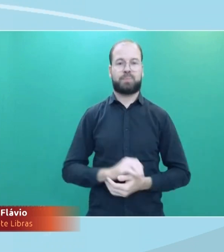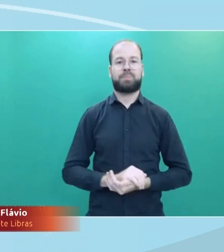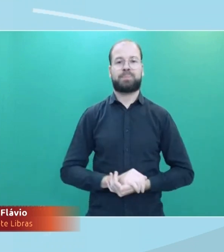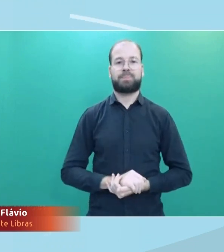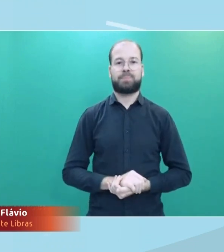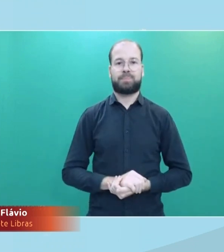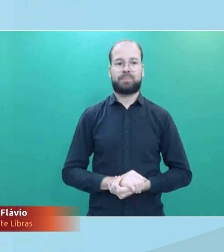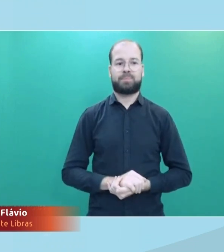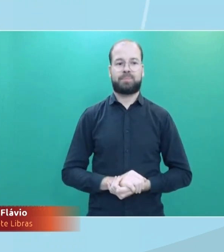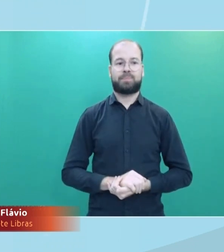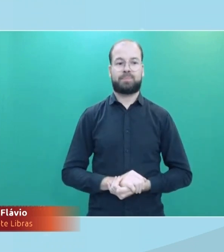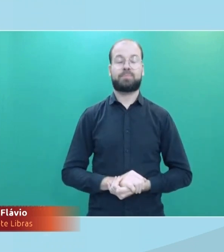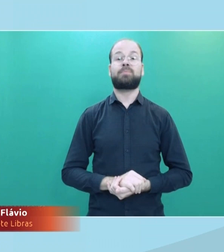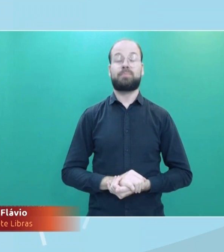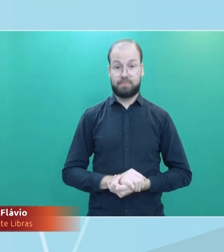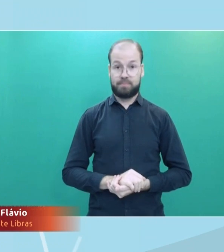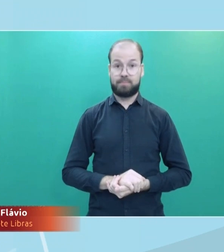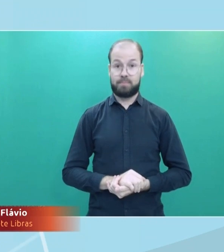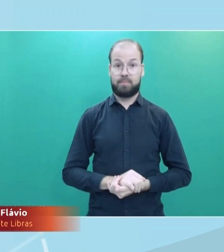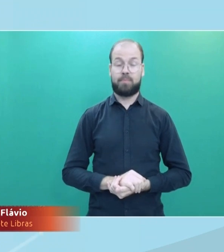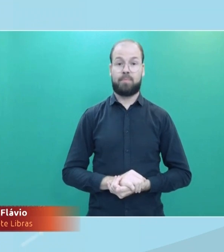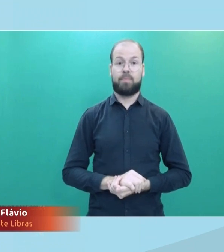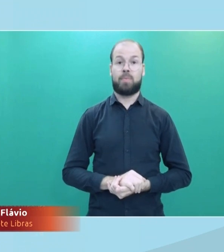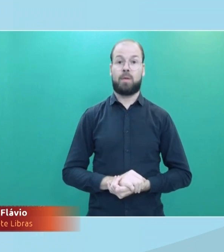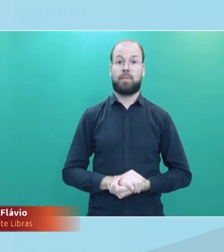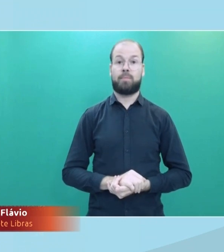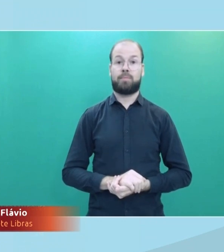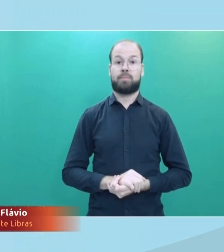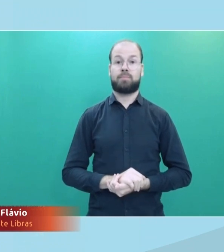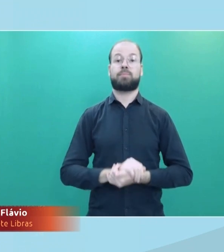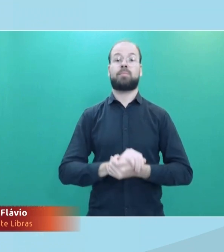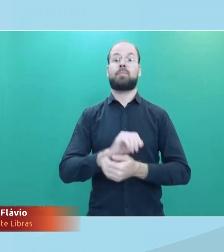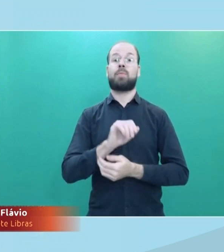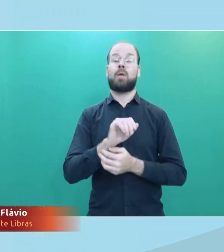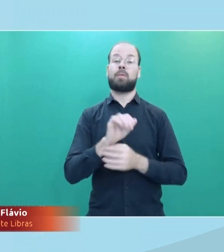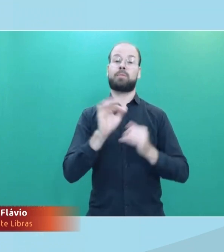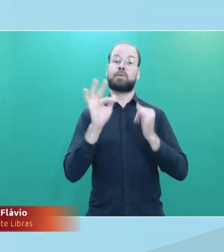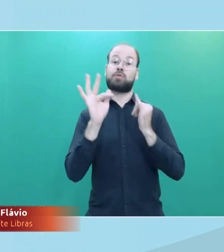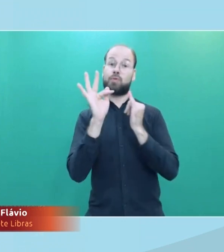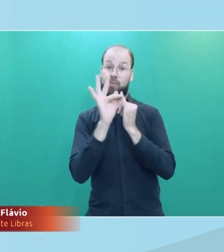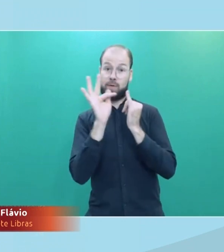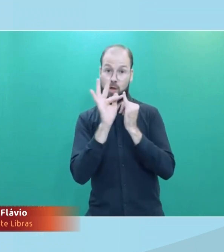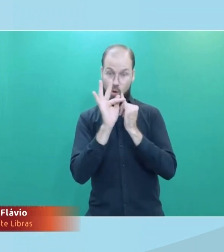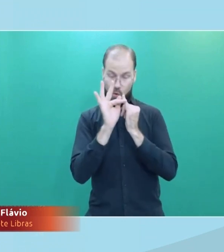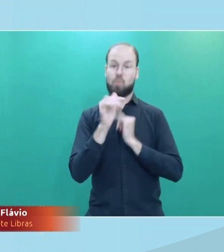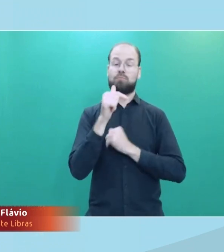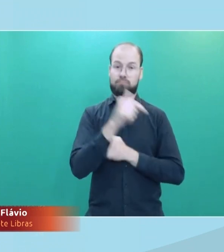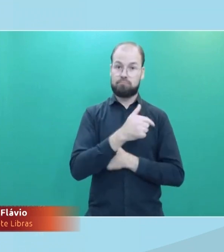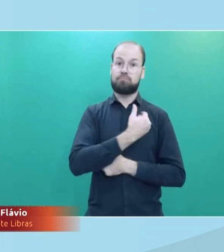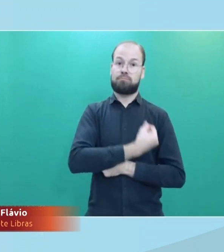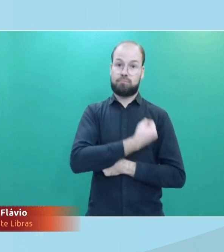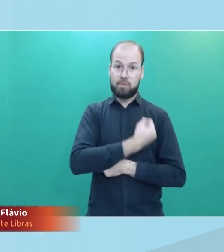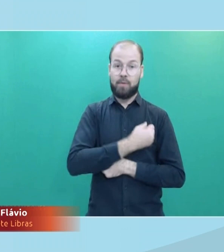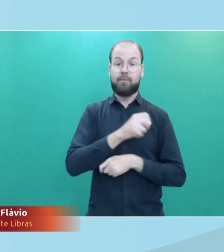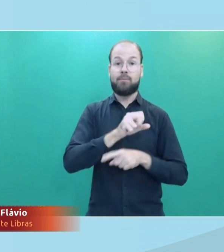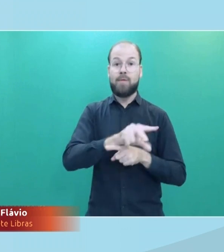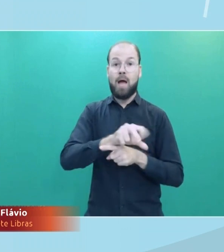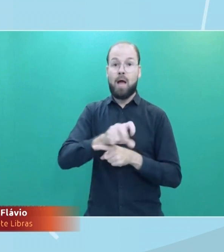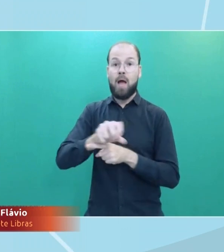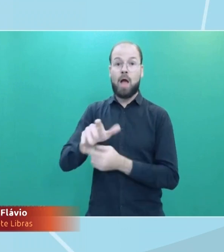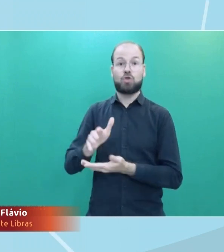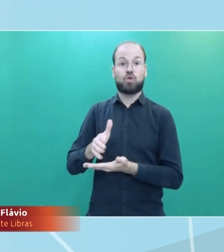E o Instituto Federal de Goiás está com inscrições abertas para o preenchimento de vagas remanescentes para o primeiro semestre desse